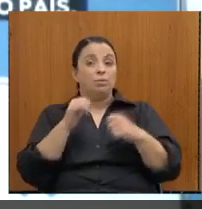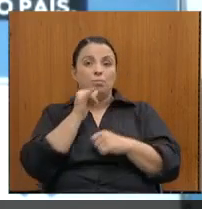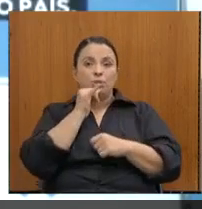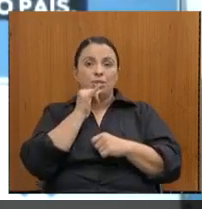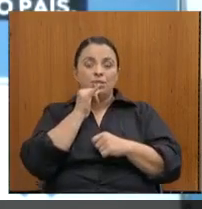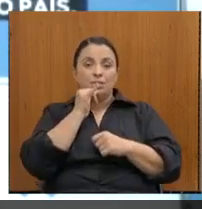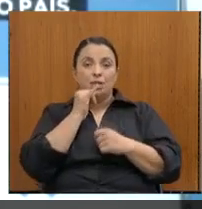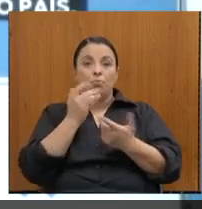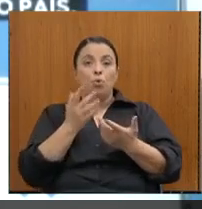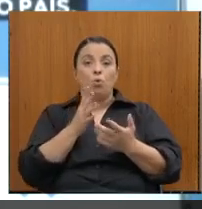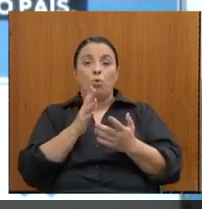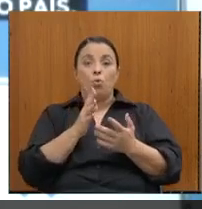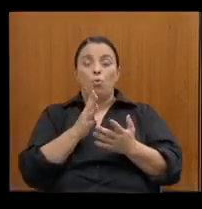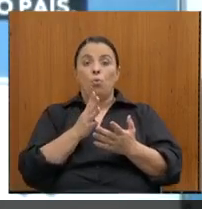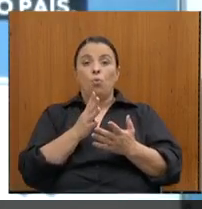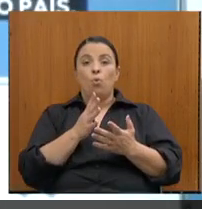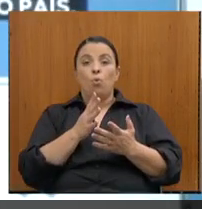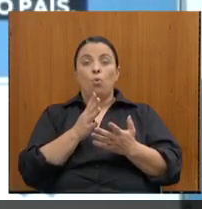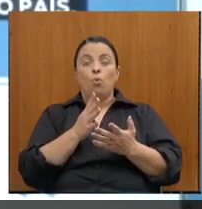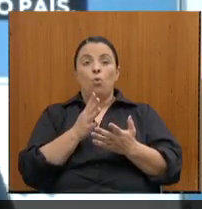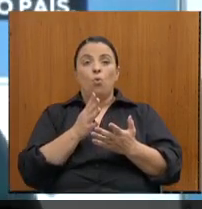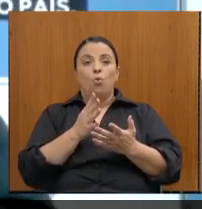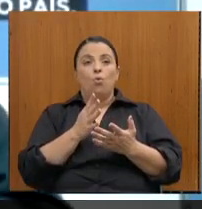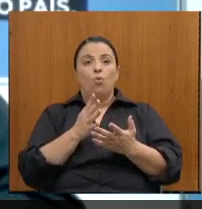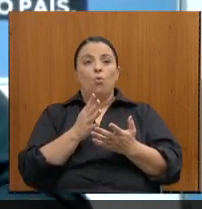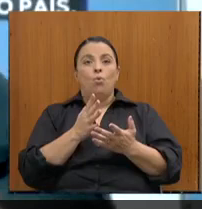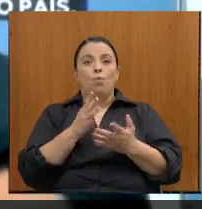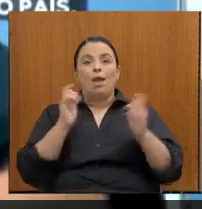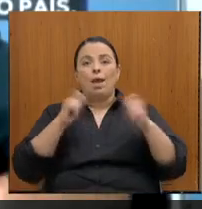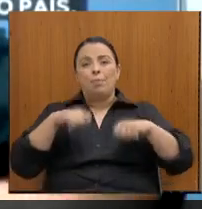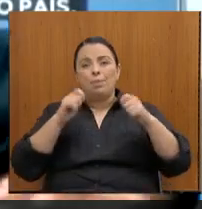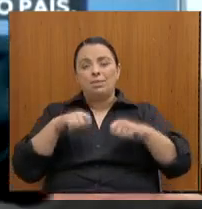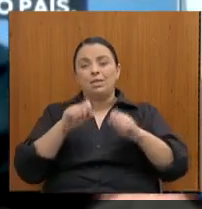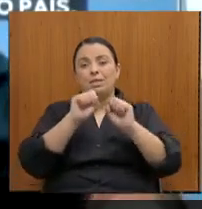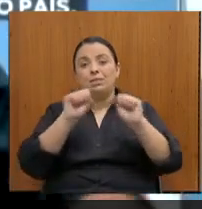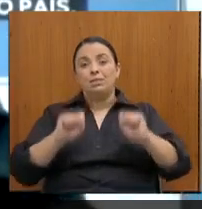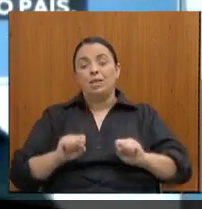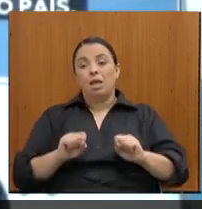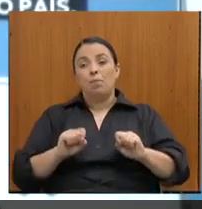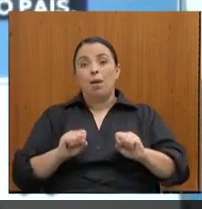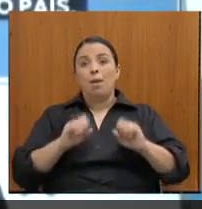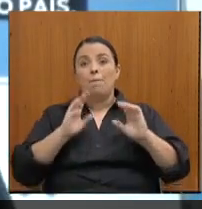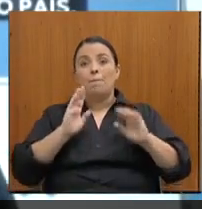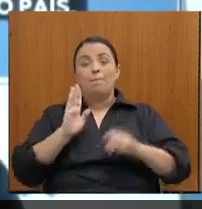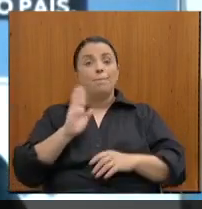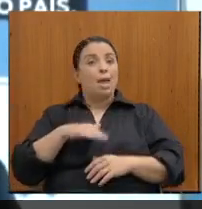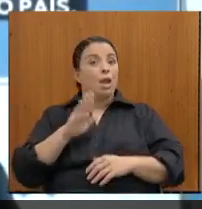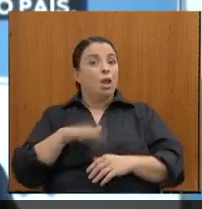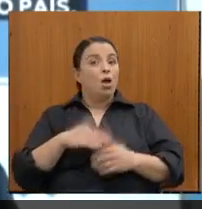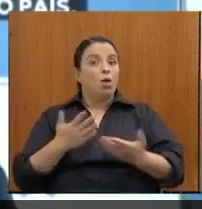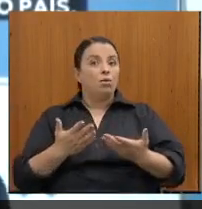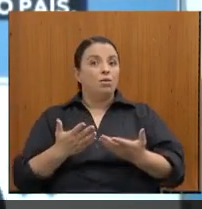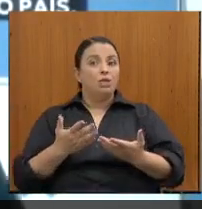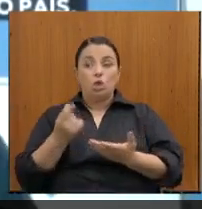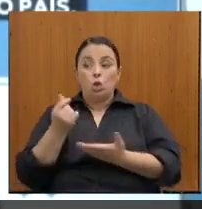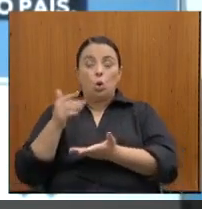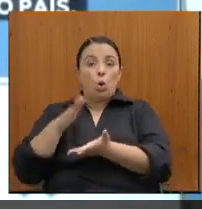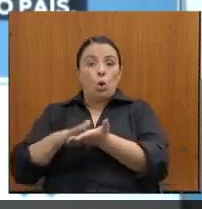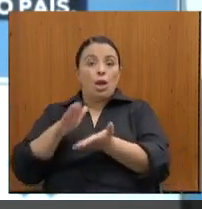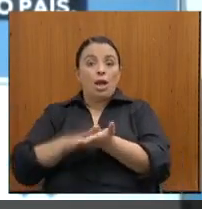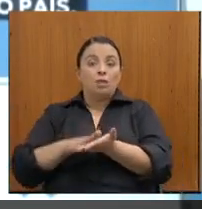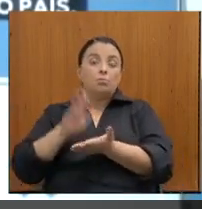de capacidade de tema menor reduzindo o custo de todo o sistema